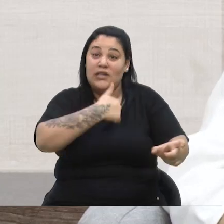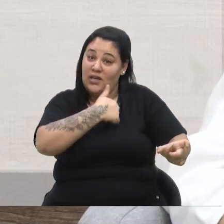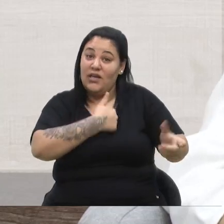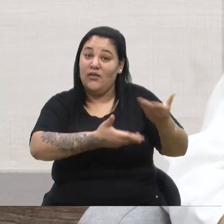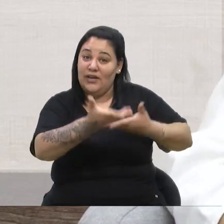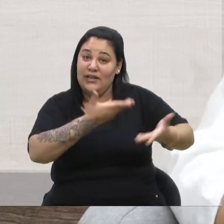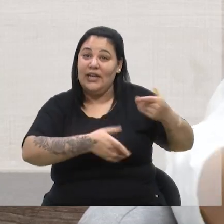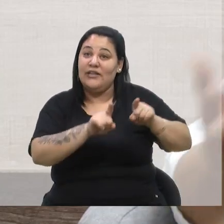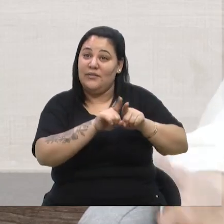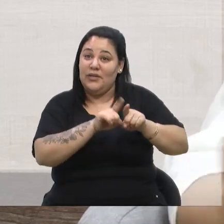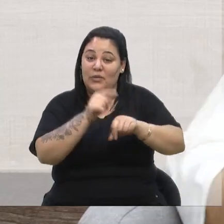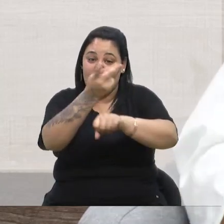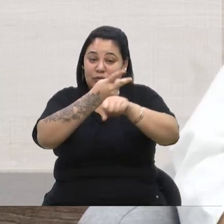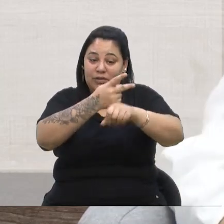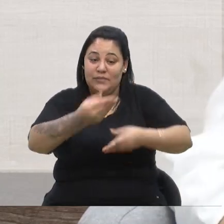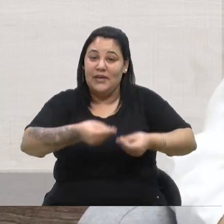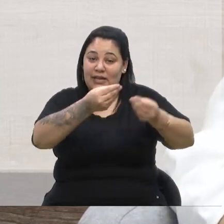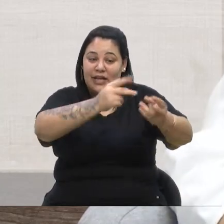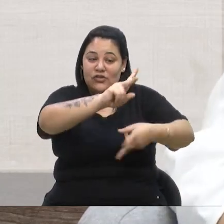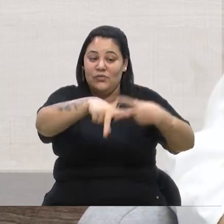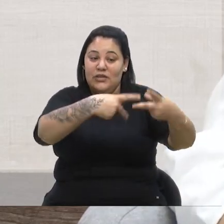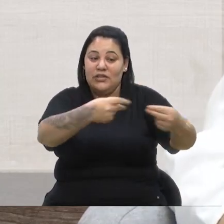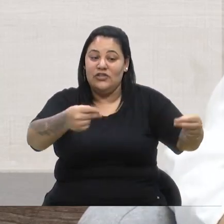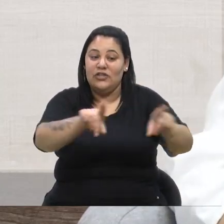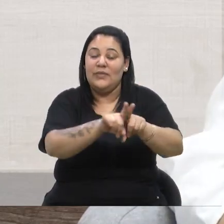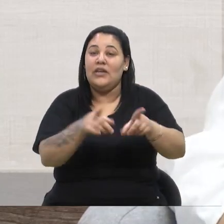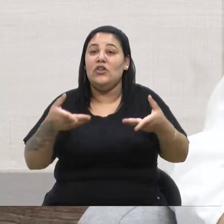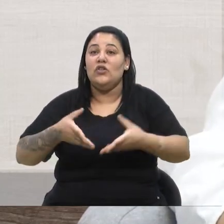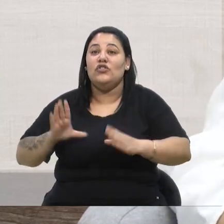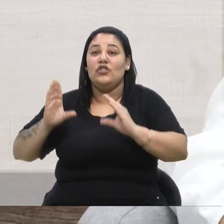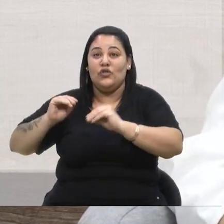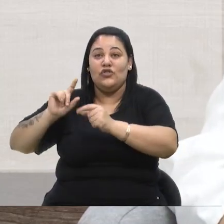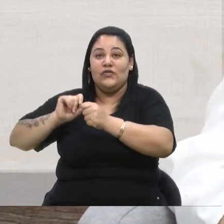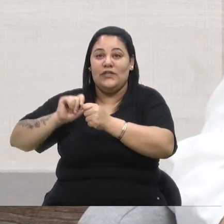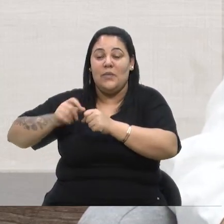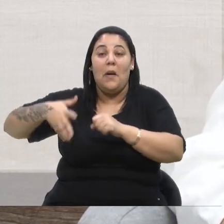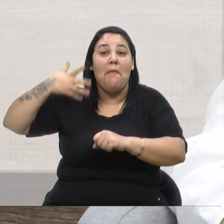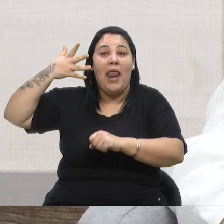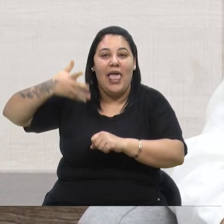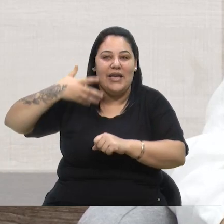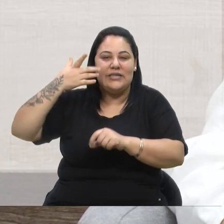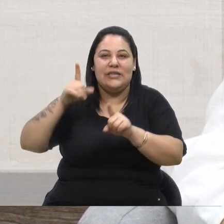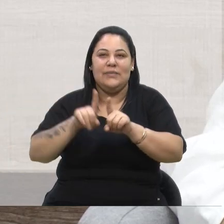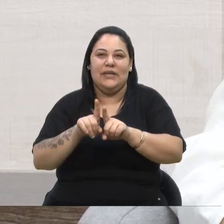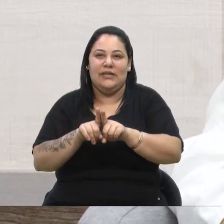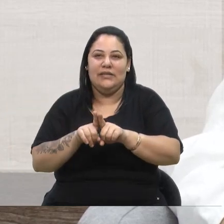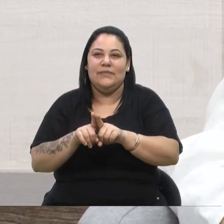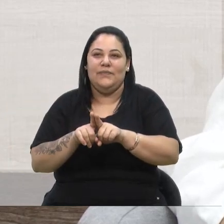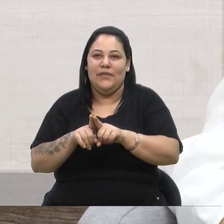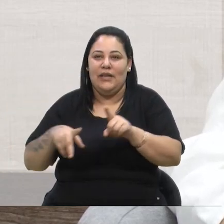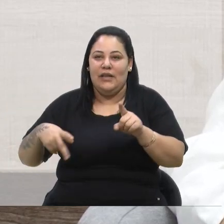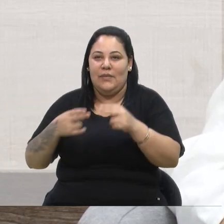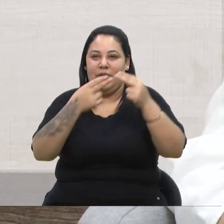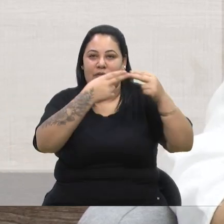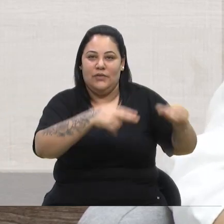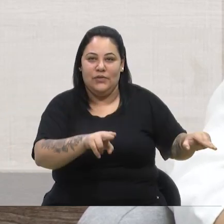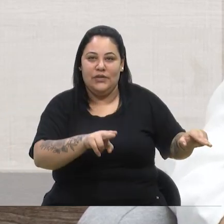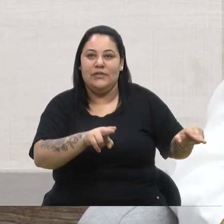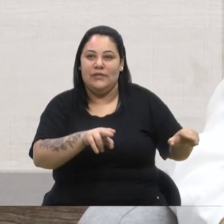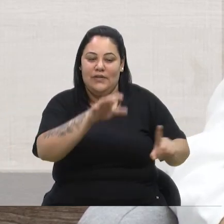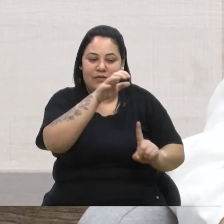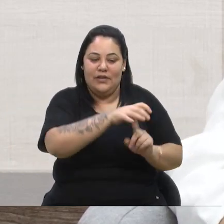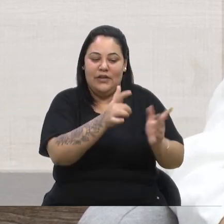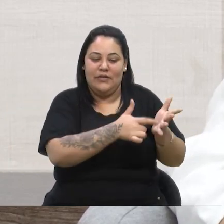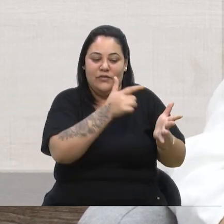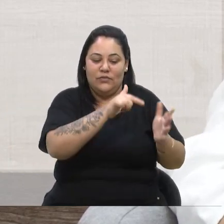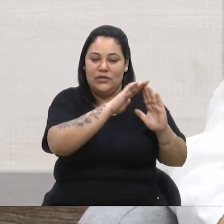estão buscando para presentear. E agora, hoje à noite, eu vou fazer uma palestra na abertura da Feira do